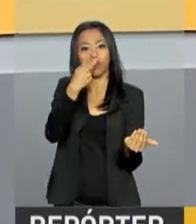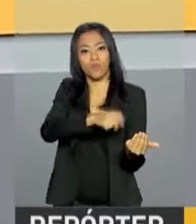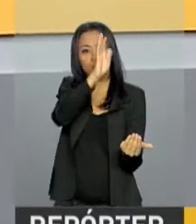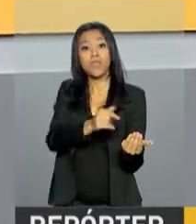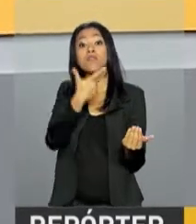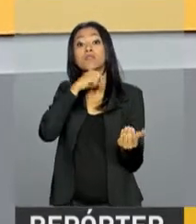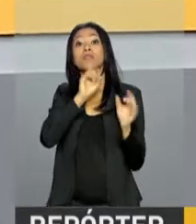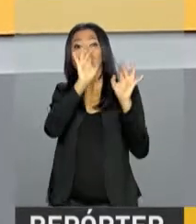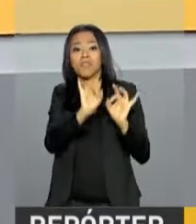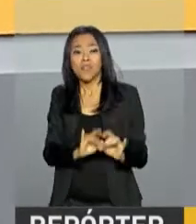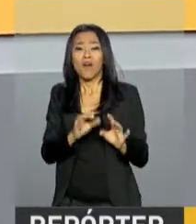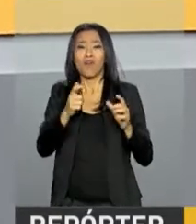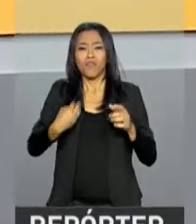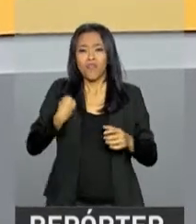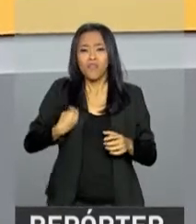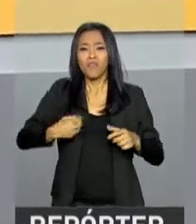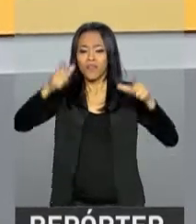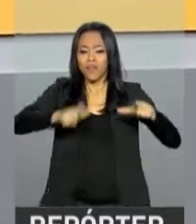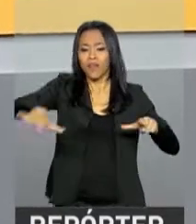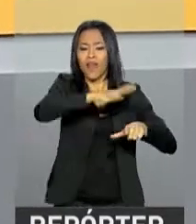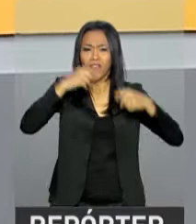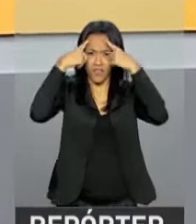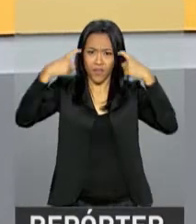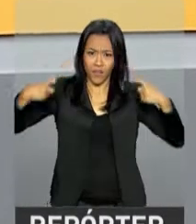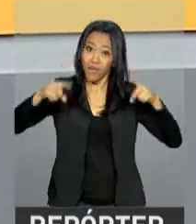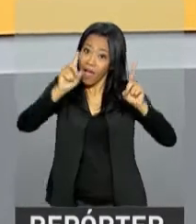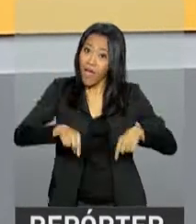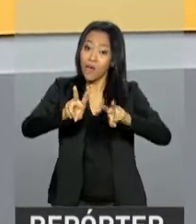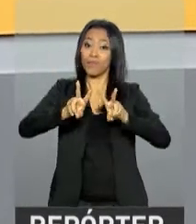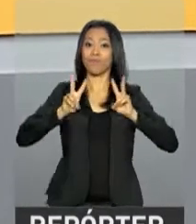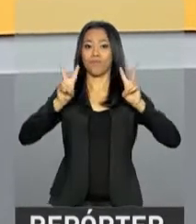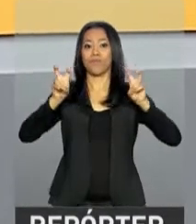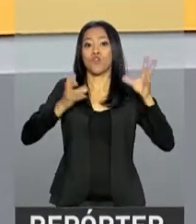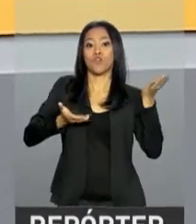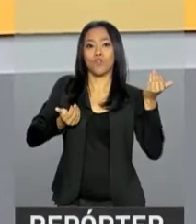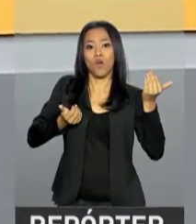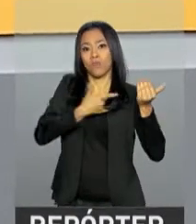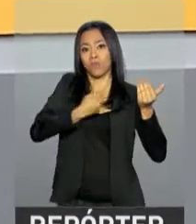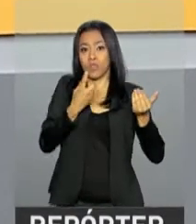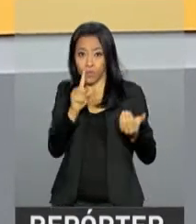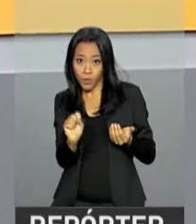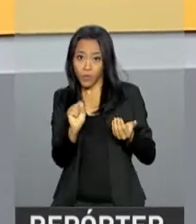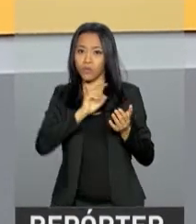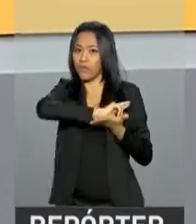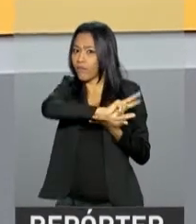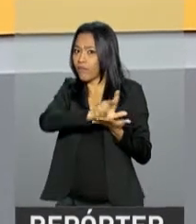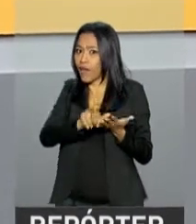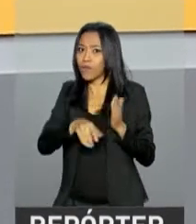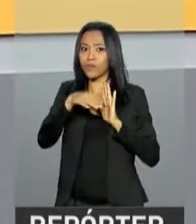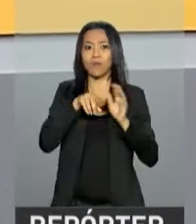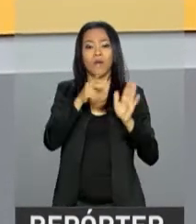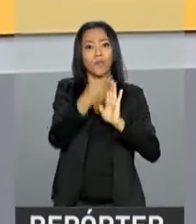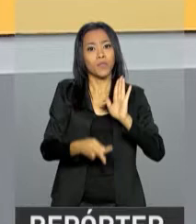vivem em situação de vulnerabilidade esse é o brasil uma jovem 2018 um pacote com 12 novas ações voltadas a jovens de 15